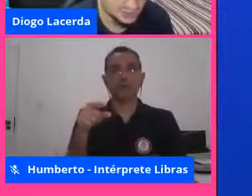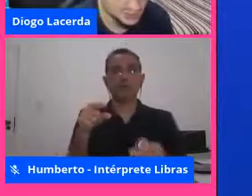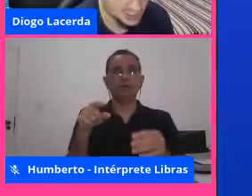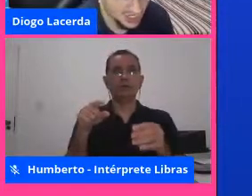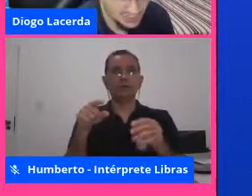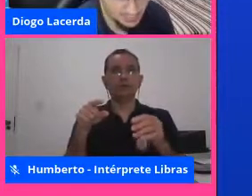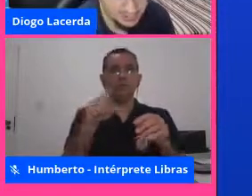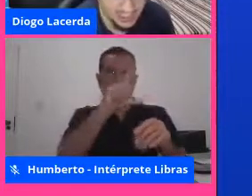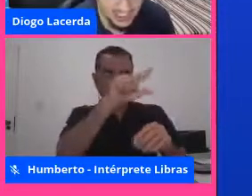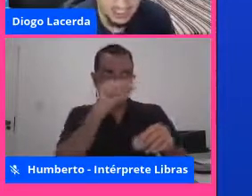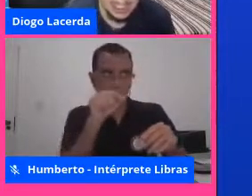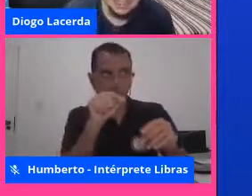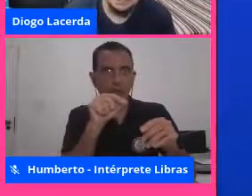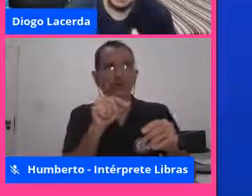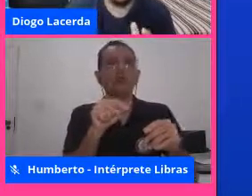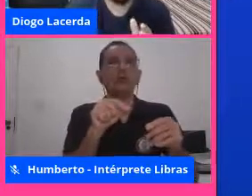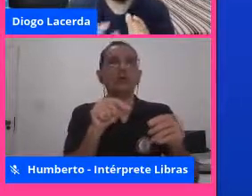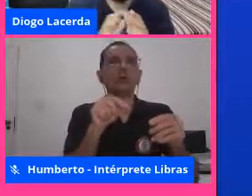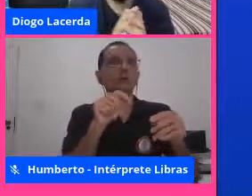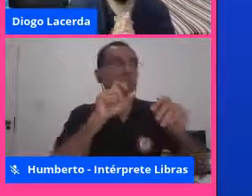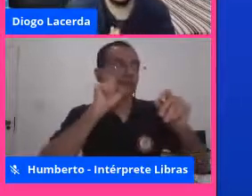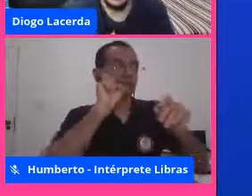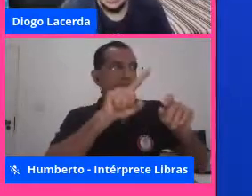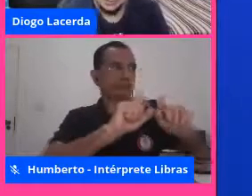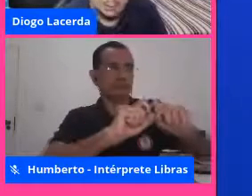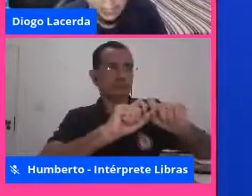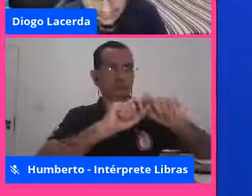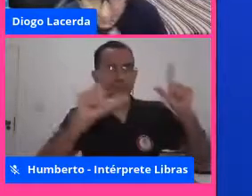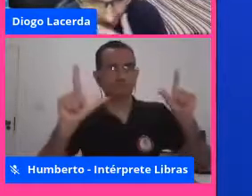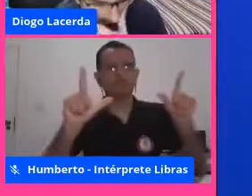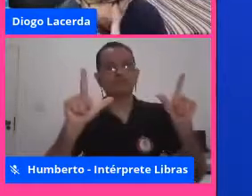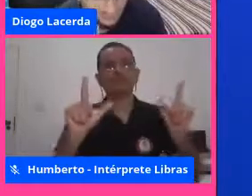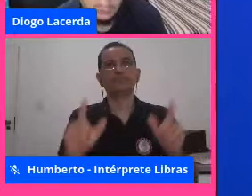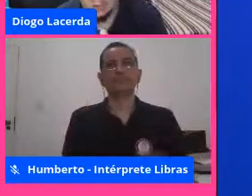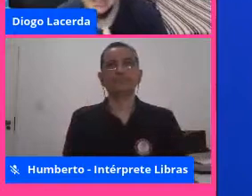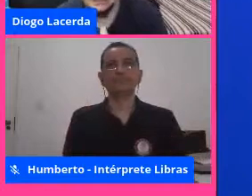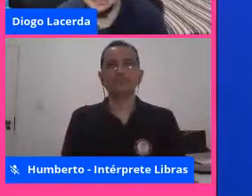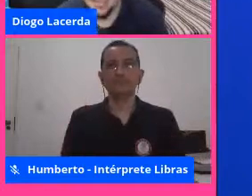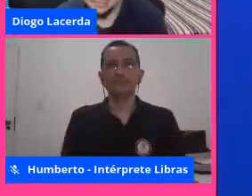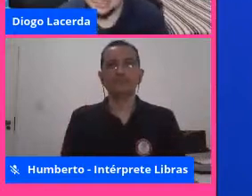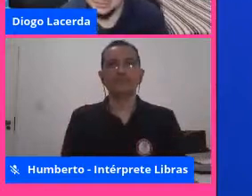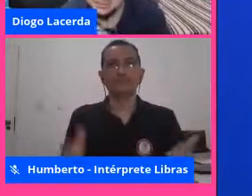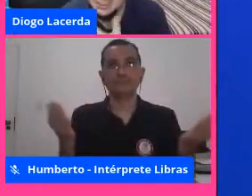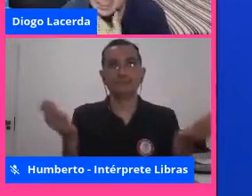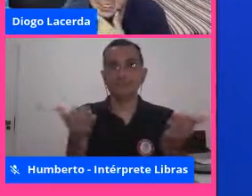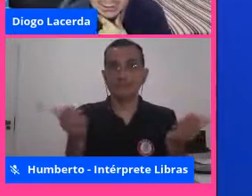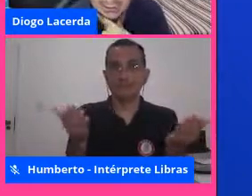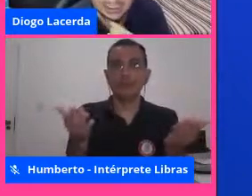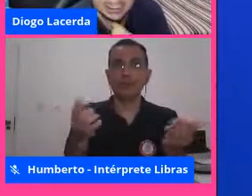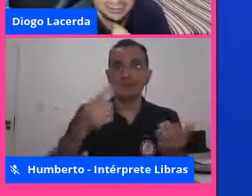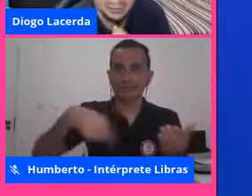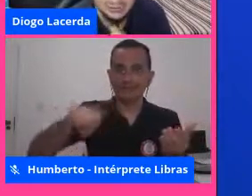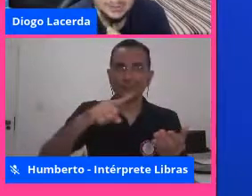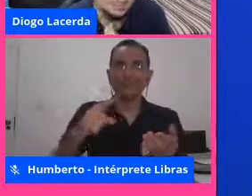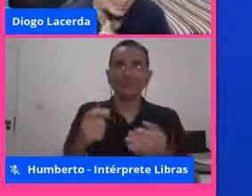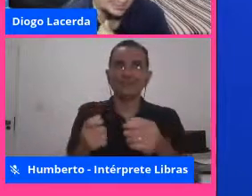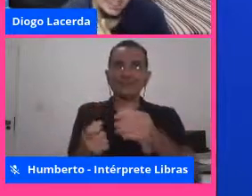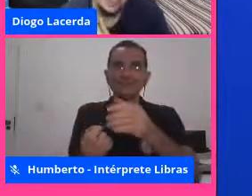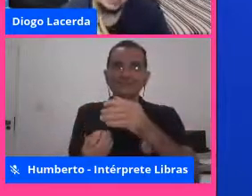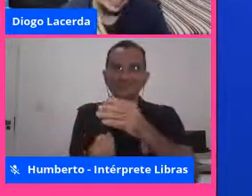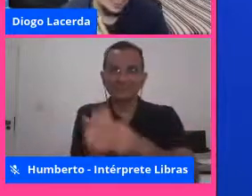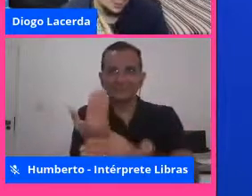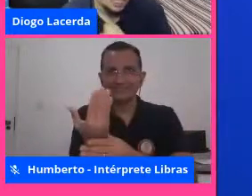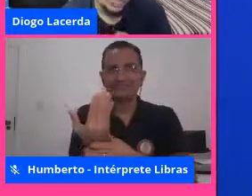arquivo que a gente quer e botar em abrir, certo? Então tá aqui a nossa peça. A gente tem aqui a nossa